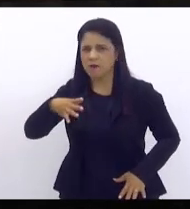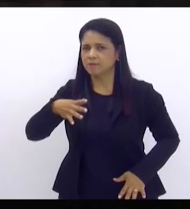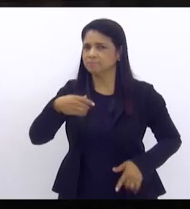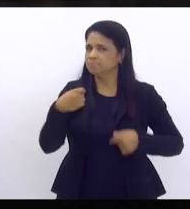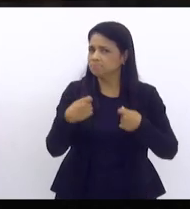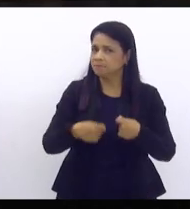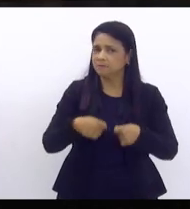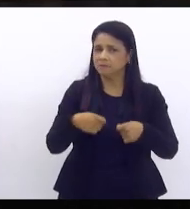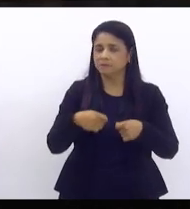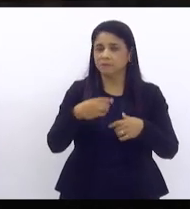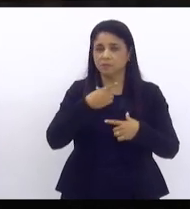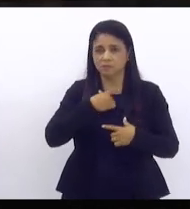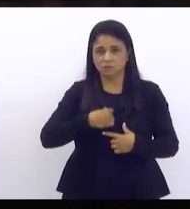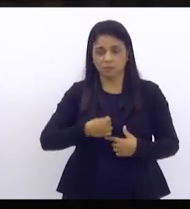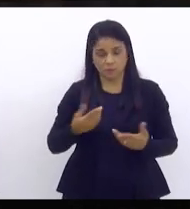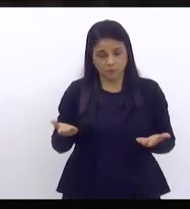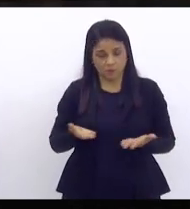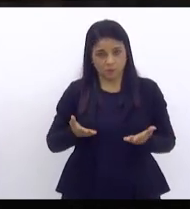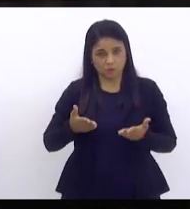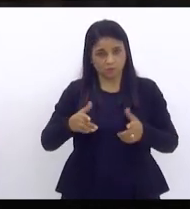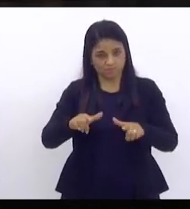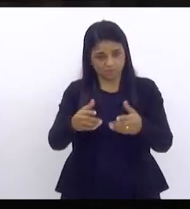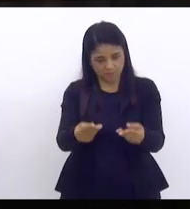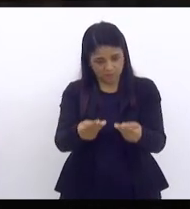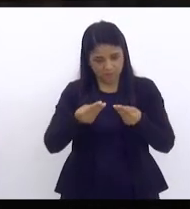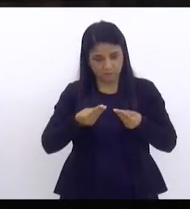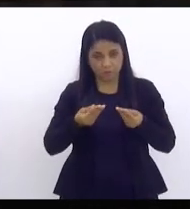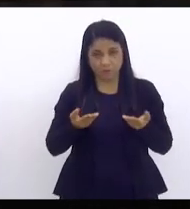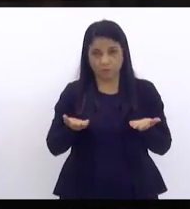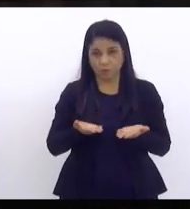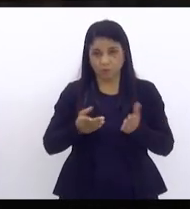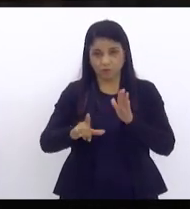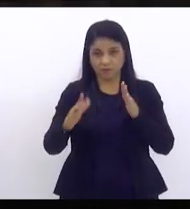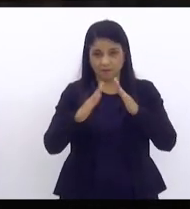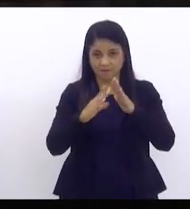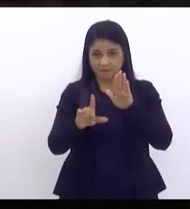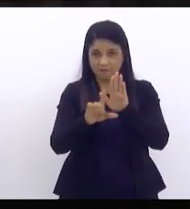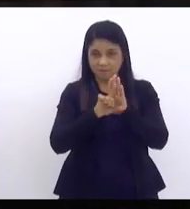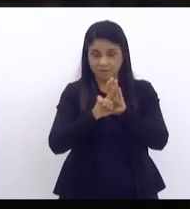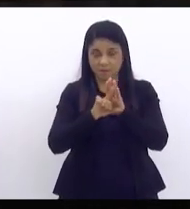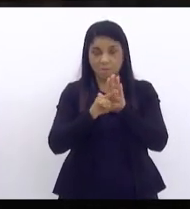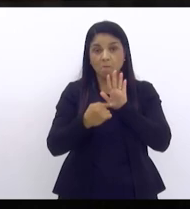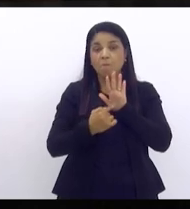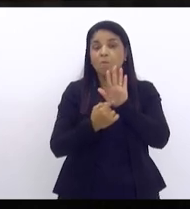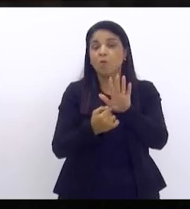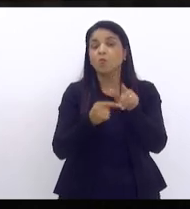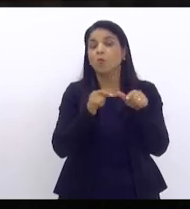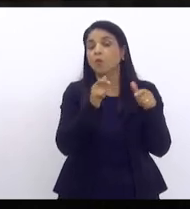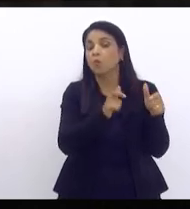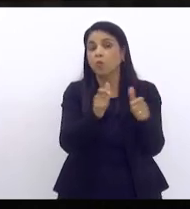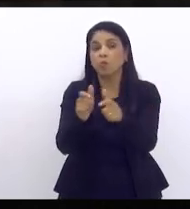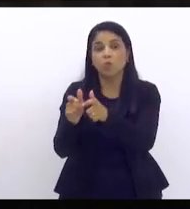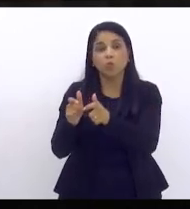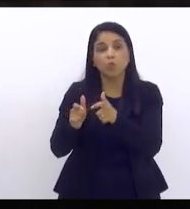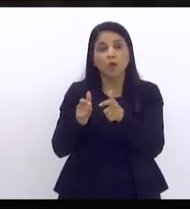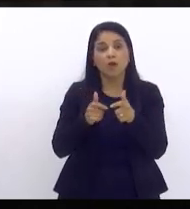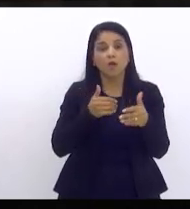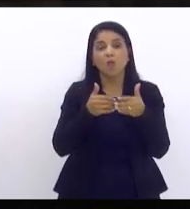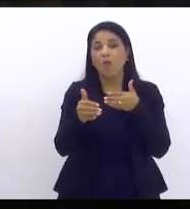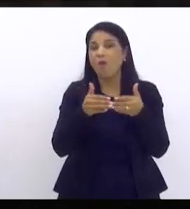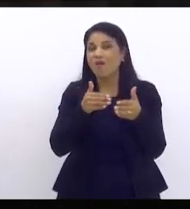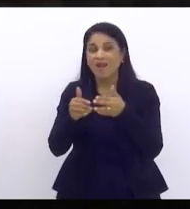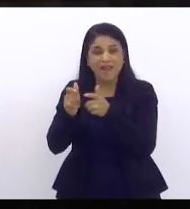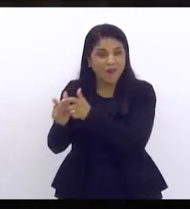essa comenda que recebemos nessa casa nos mostre que em todo lugar, em todo lugar, em